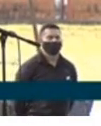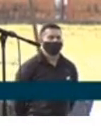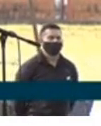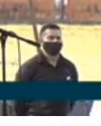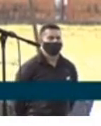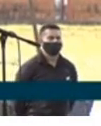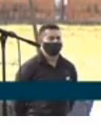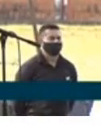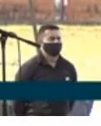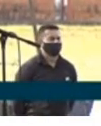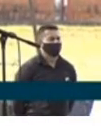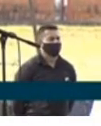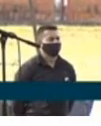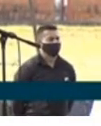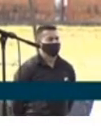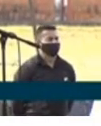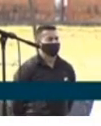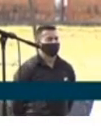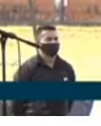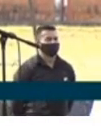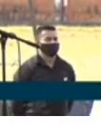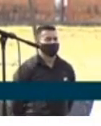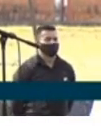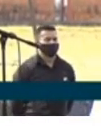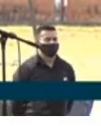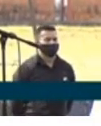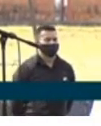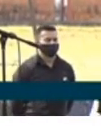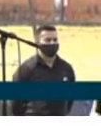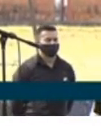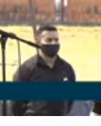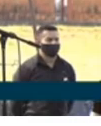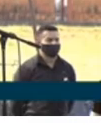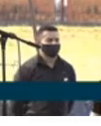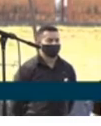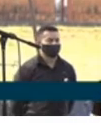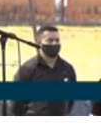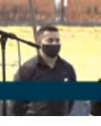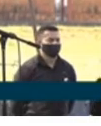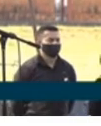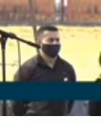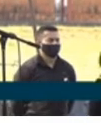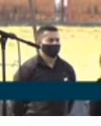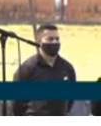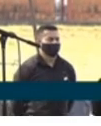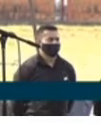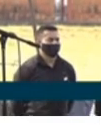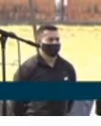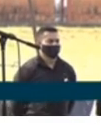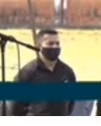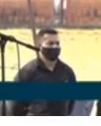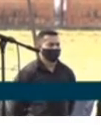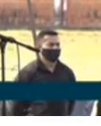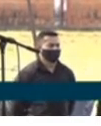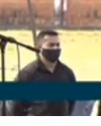Longe de ser uma punição para o governador, que é meu ex-colega de Câmara dos Deputados, ao qual tenho gratas recordações.